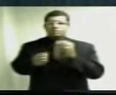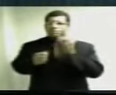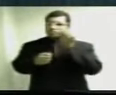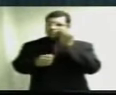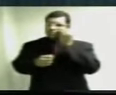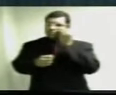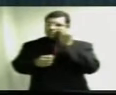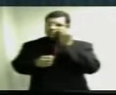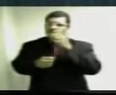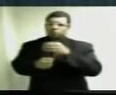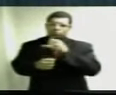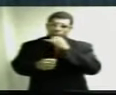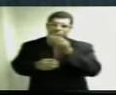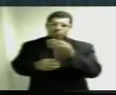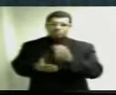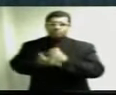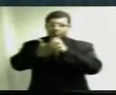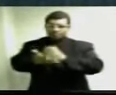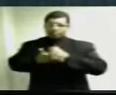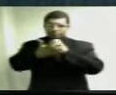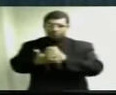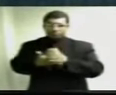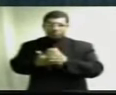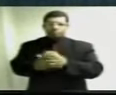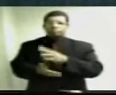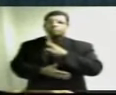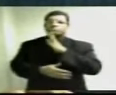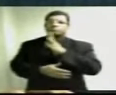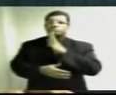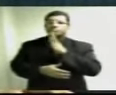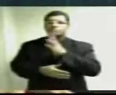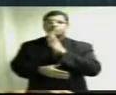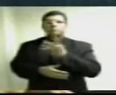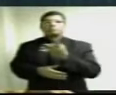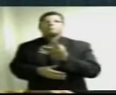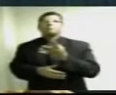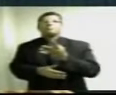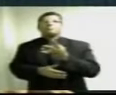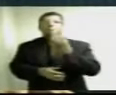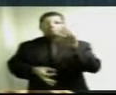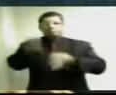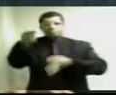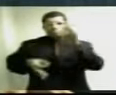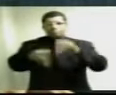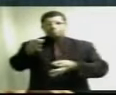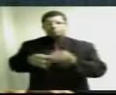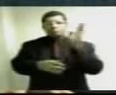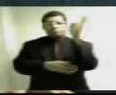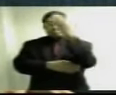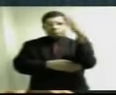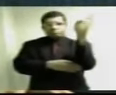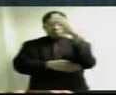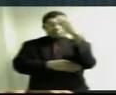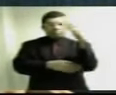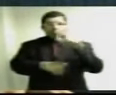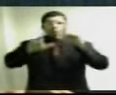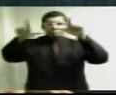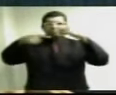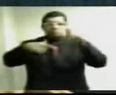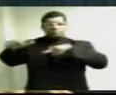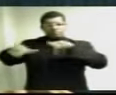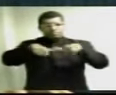presta sua solidariedade, seu apoio, seu reconhecimento à justiça das bandeiras levantadas por